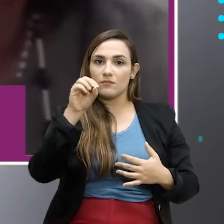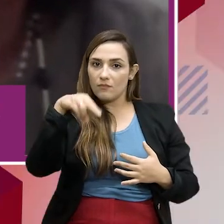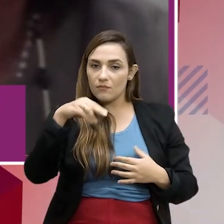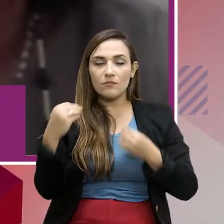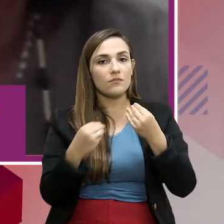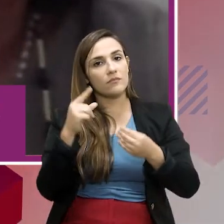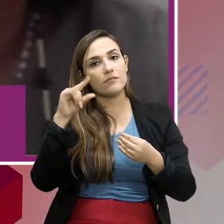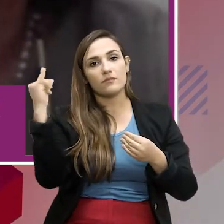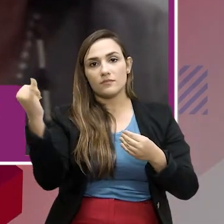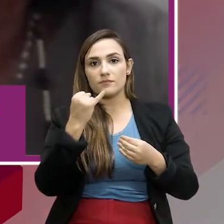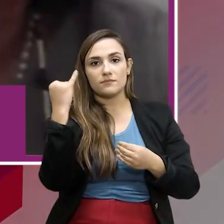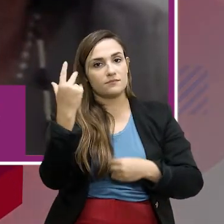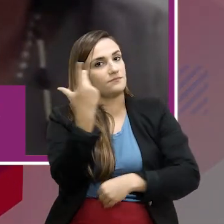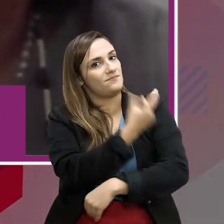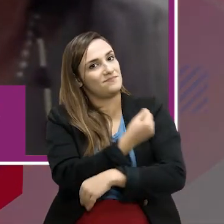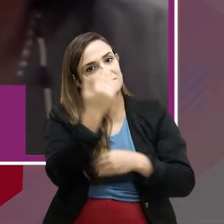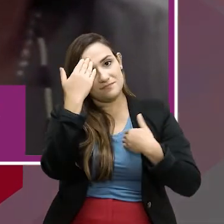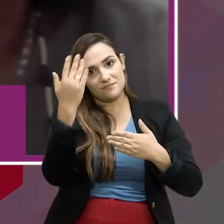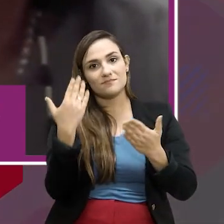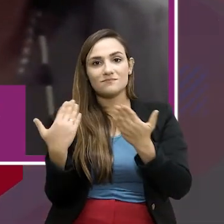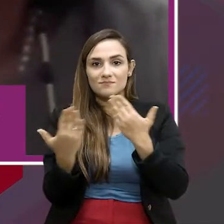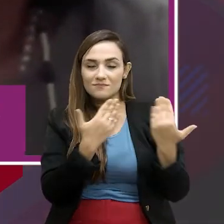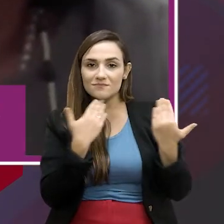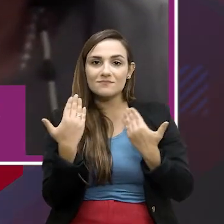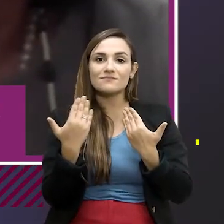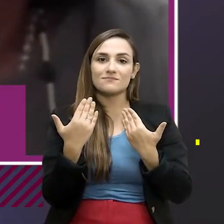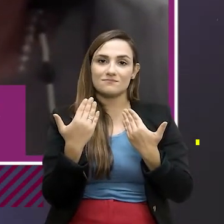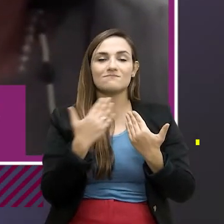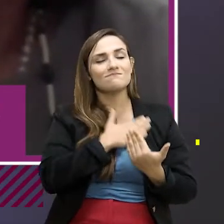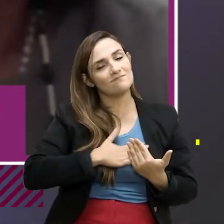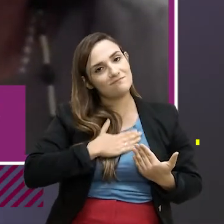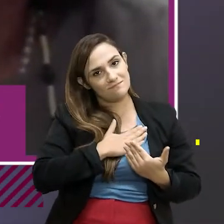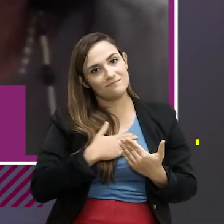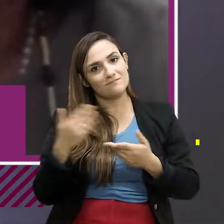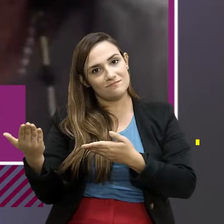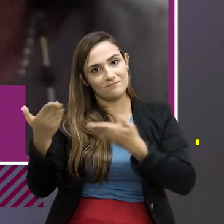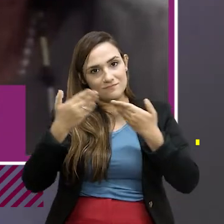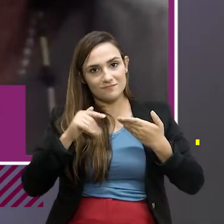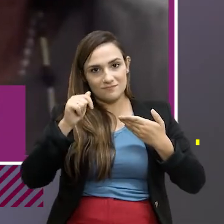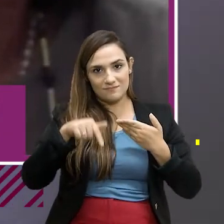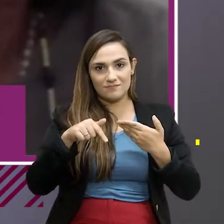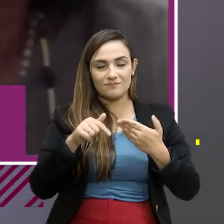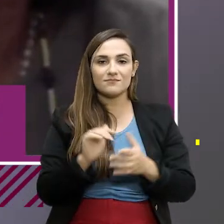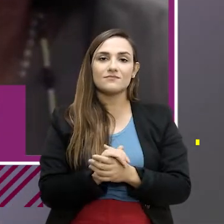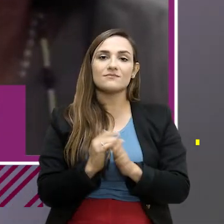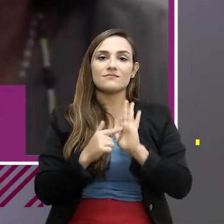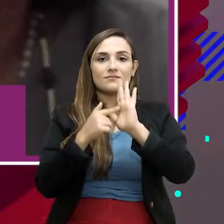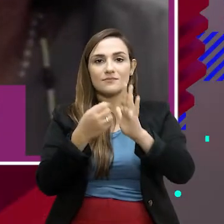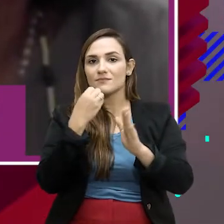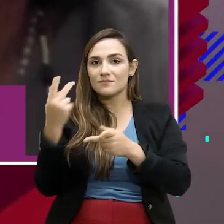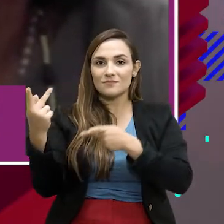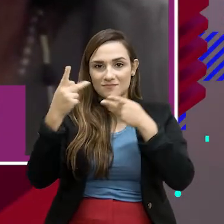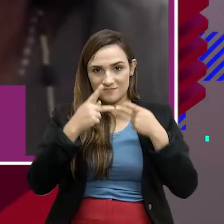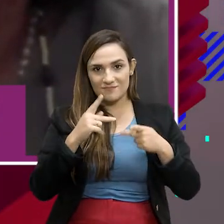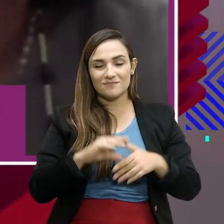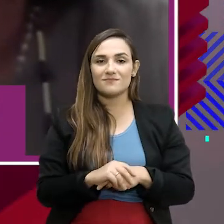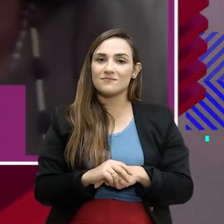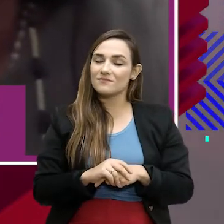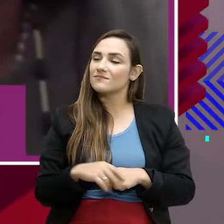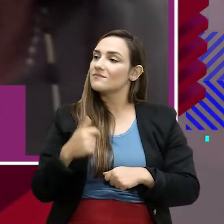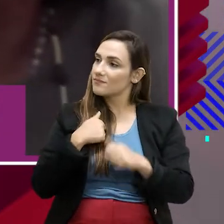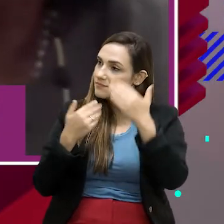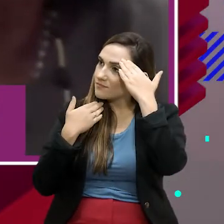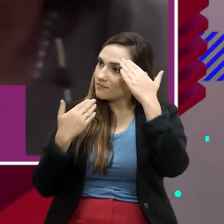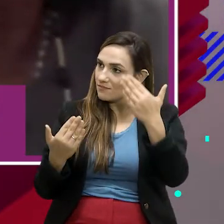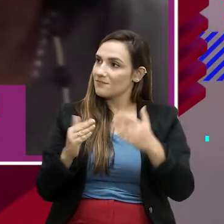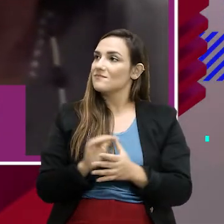sobre prevenção, né, e sobre a importância da vacina. Muito obrigada pelo bate-papo. Nós gostamos muito de receber a senhora aqui nessa edição. Seja